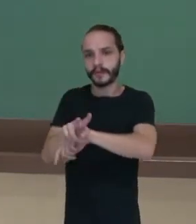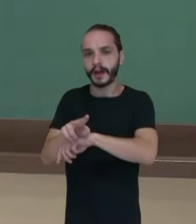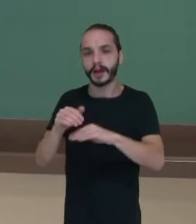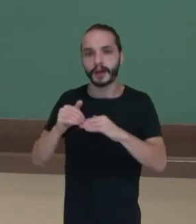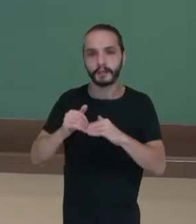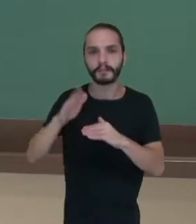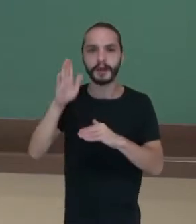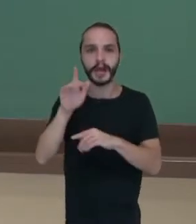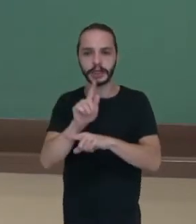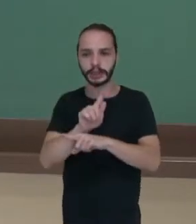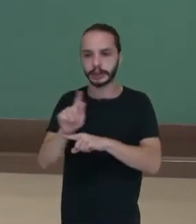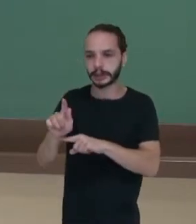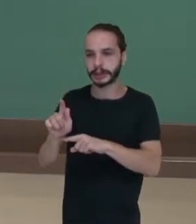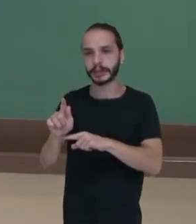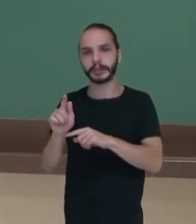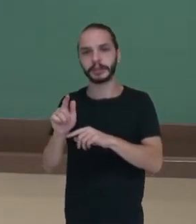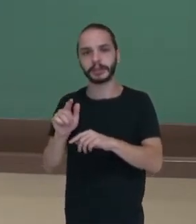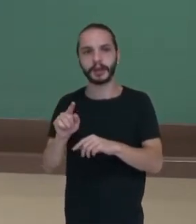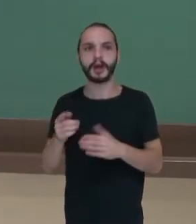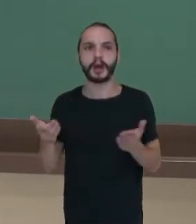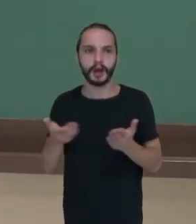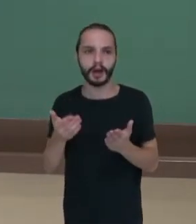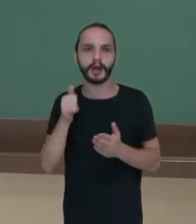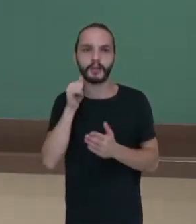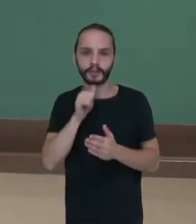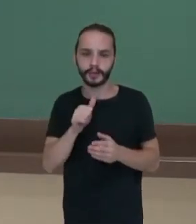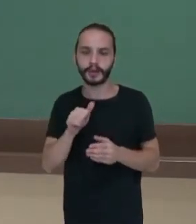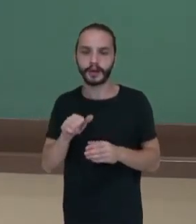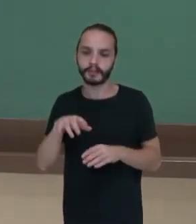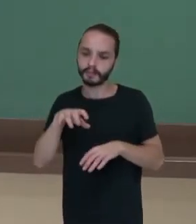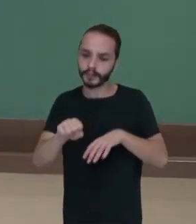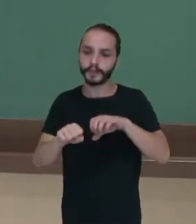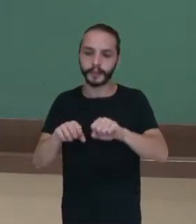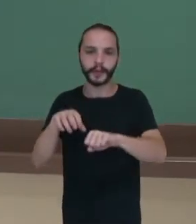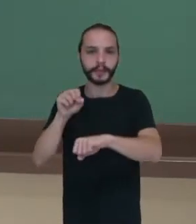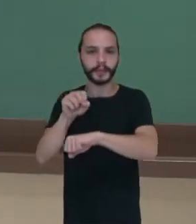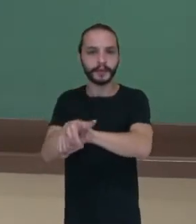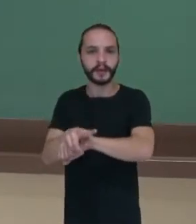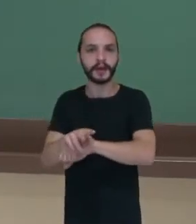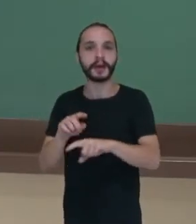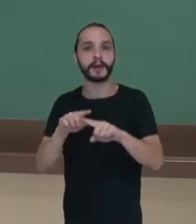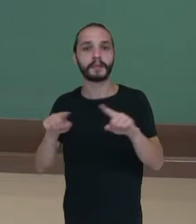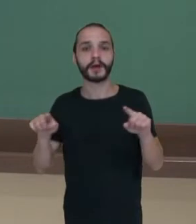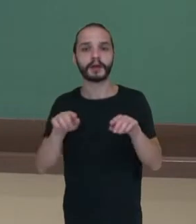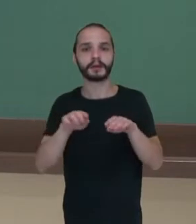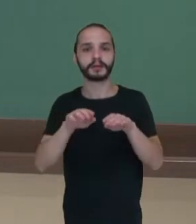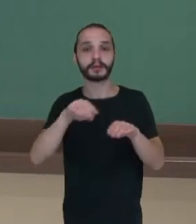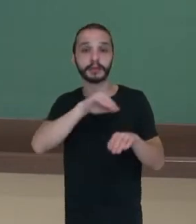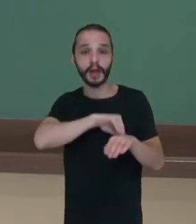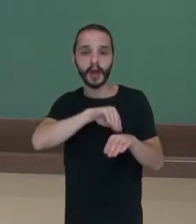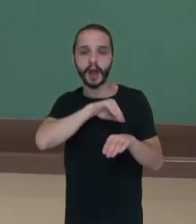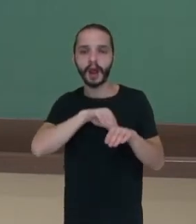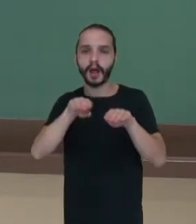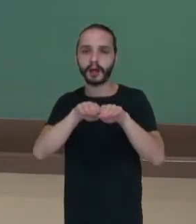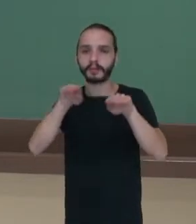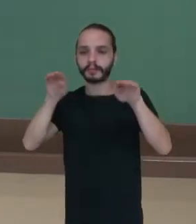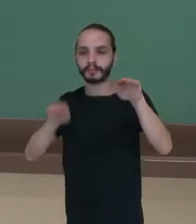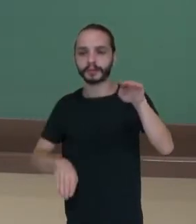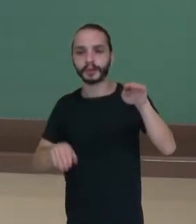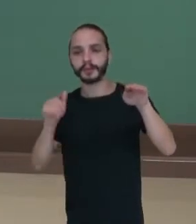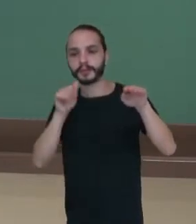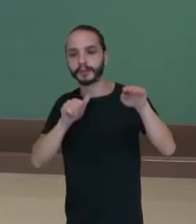só homens que desenvolviam, as mulheres também assumem nos últimos tempos. Mas os salários ainda continuam sendo melhores